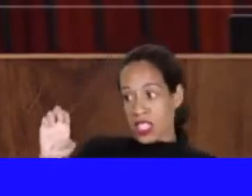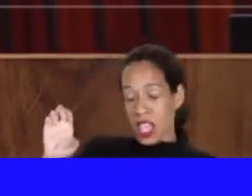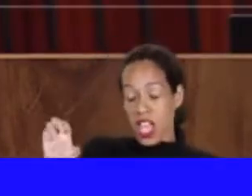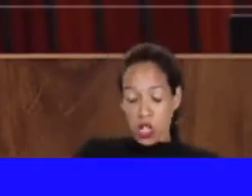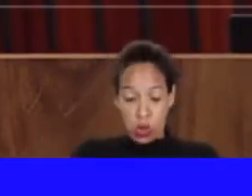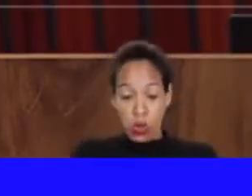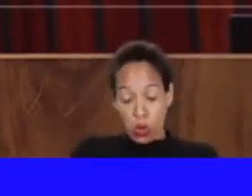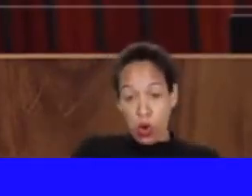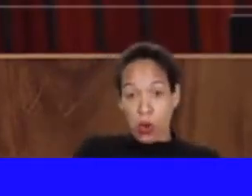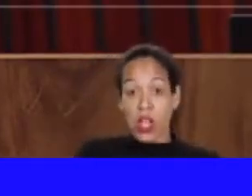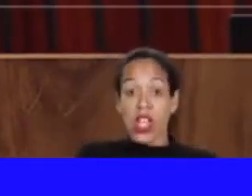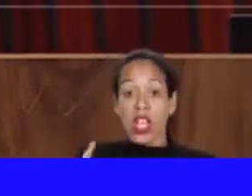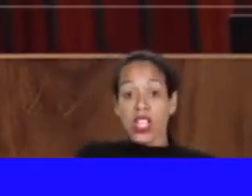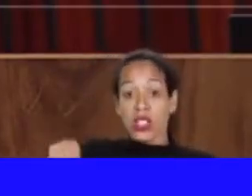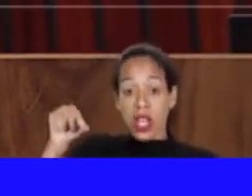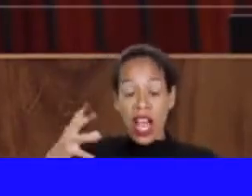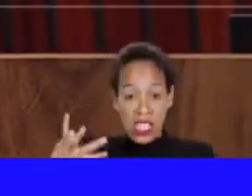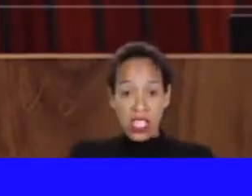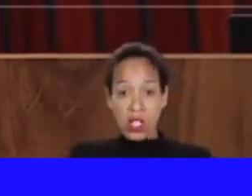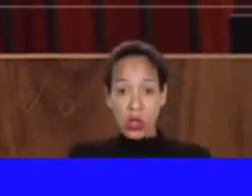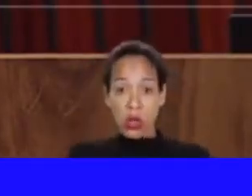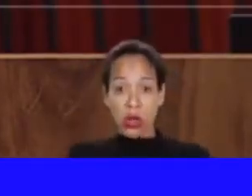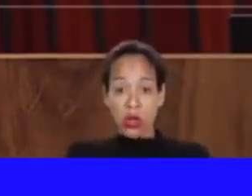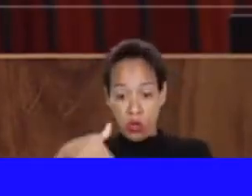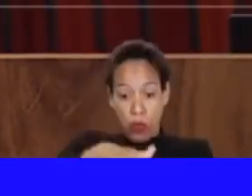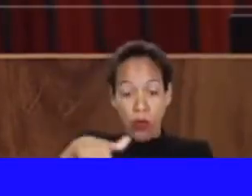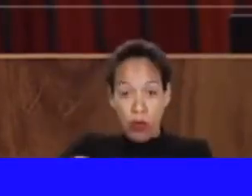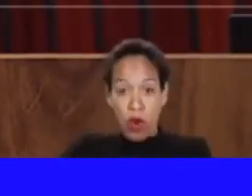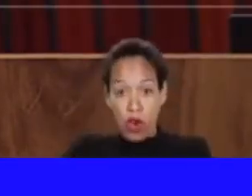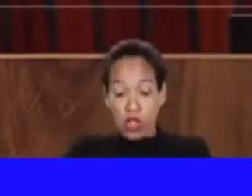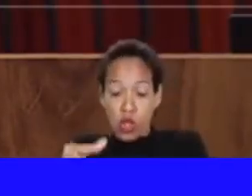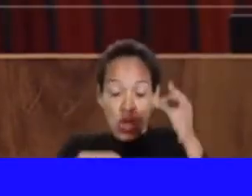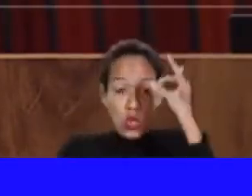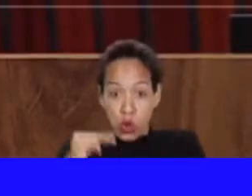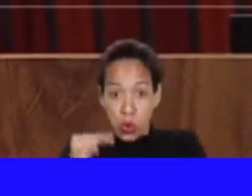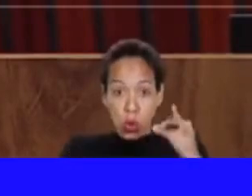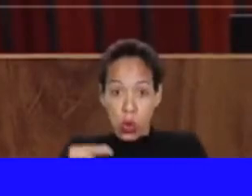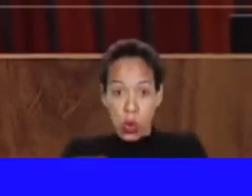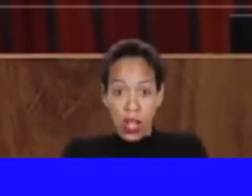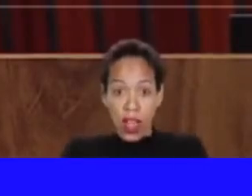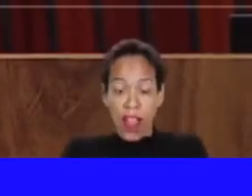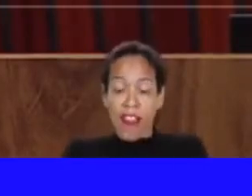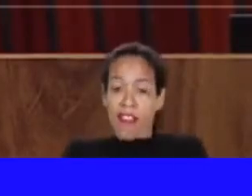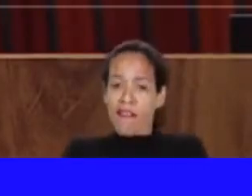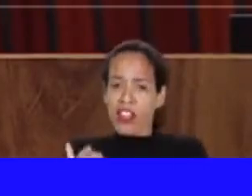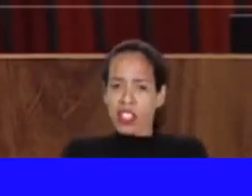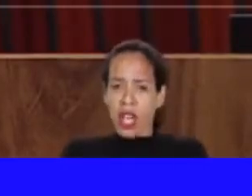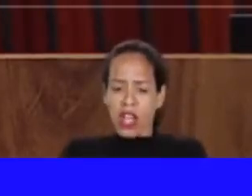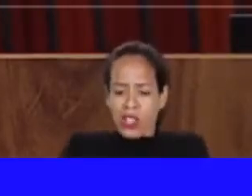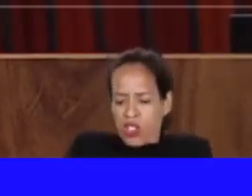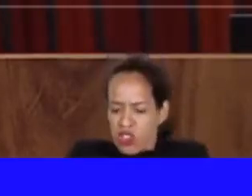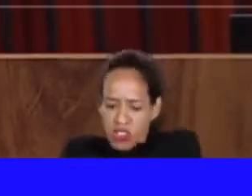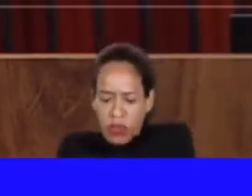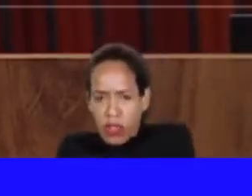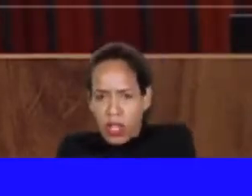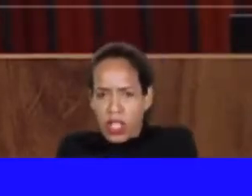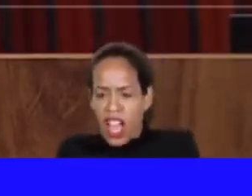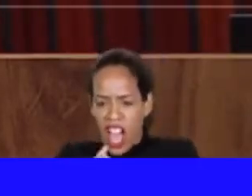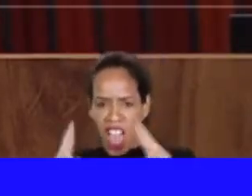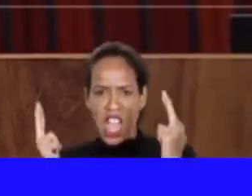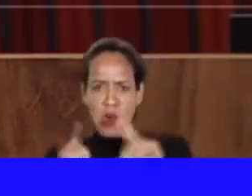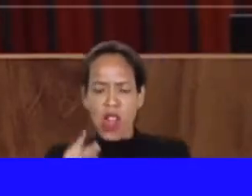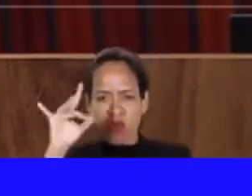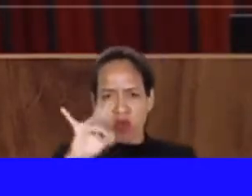colegiado, assentou a competência da eleitoral para julgar o presente feito. O desvio de finalidade eleitoral da reunião